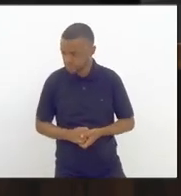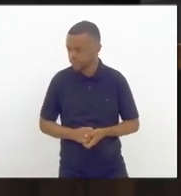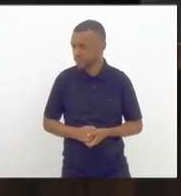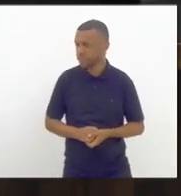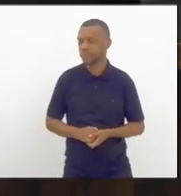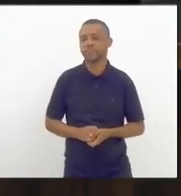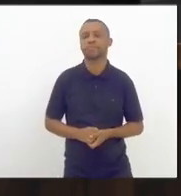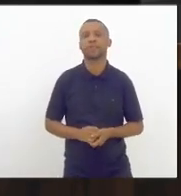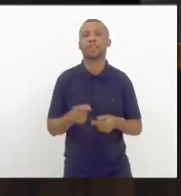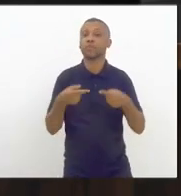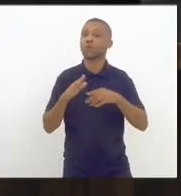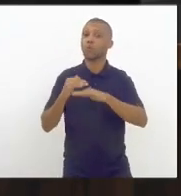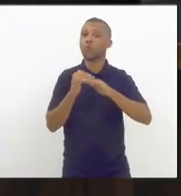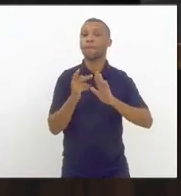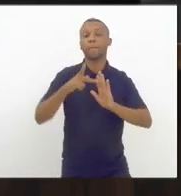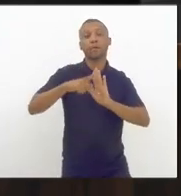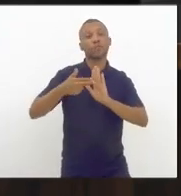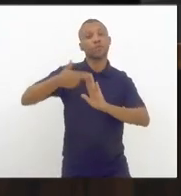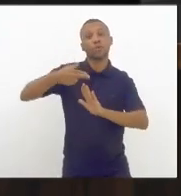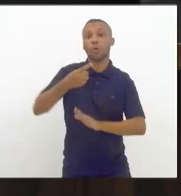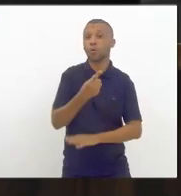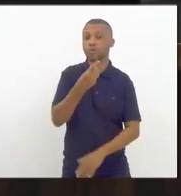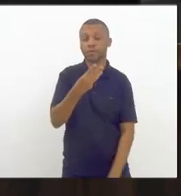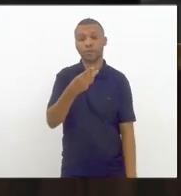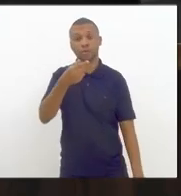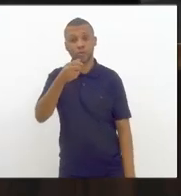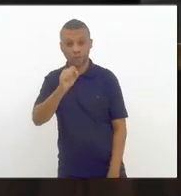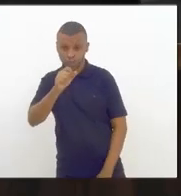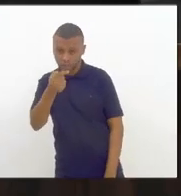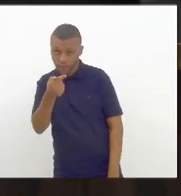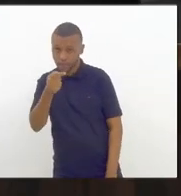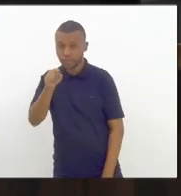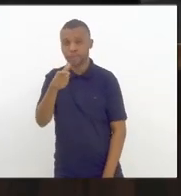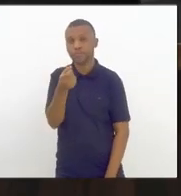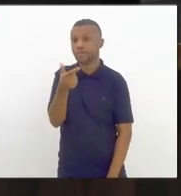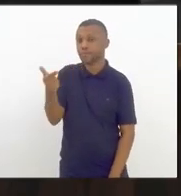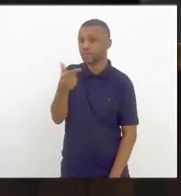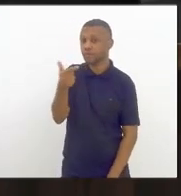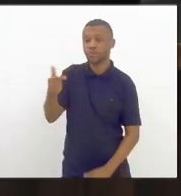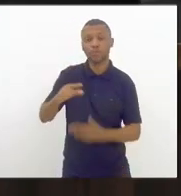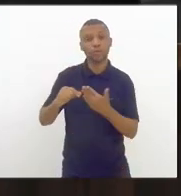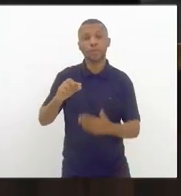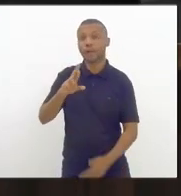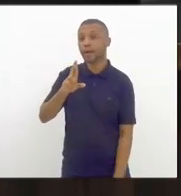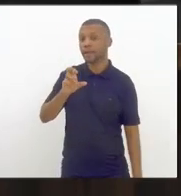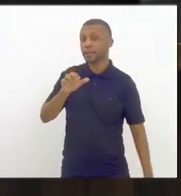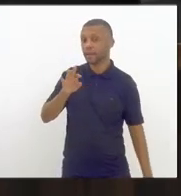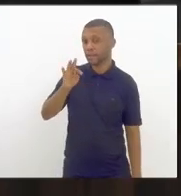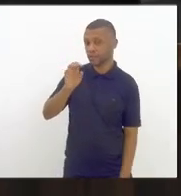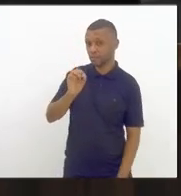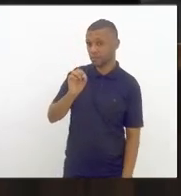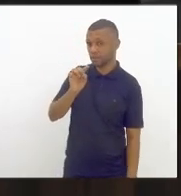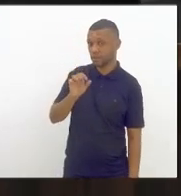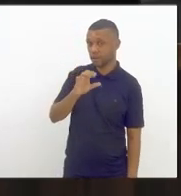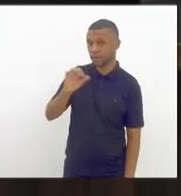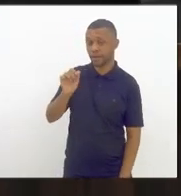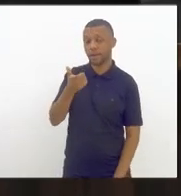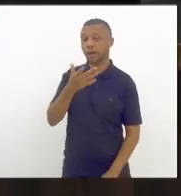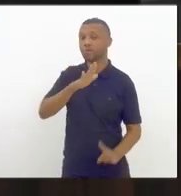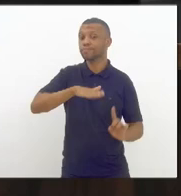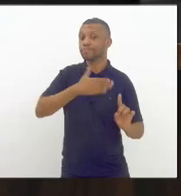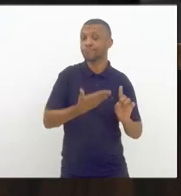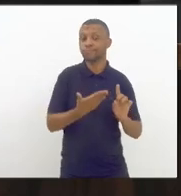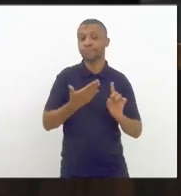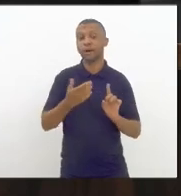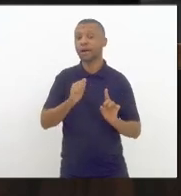Em discussão única, projeto de resolução 1387 de 22, de autoria do deputado Renato Zaca, que concede o prêmio Ananelli de Saúde ao